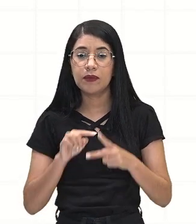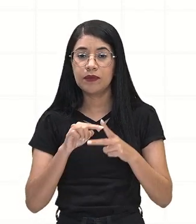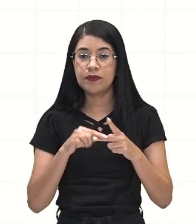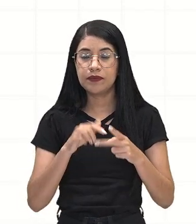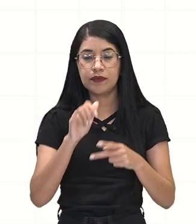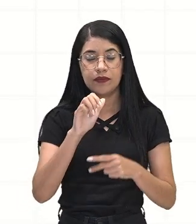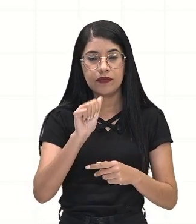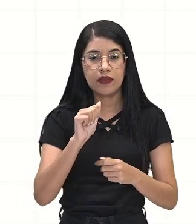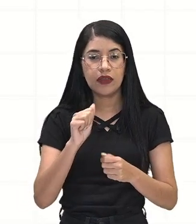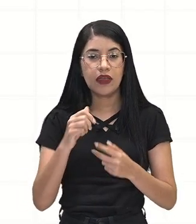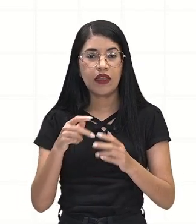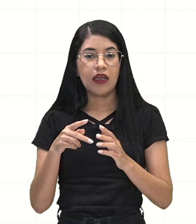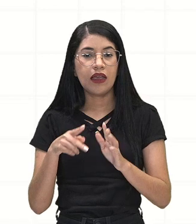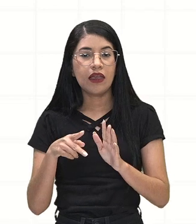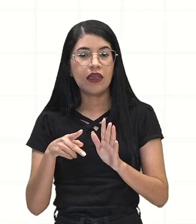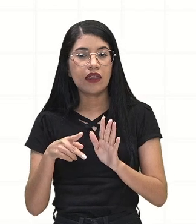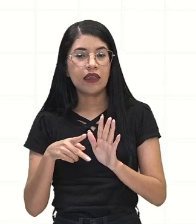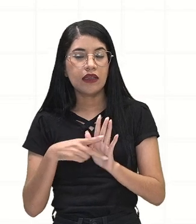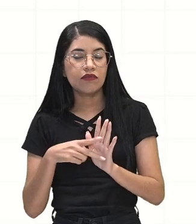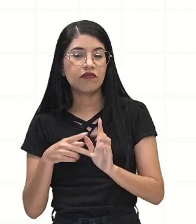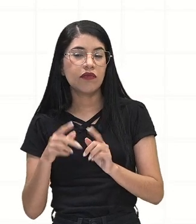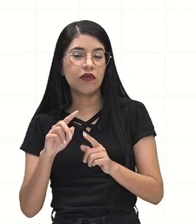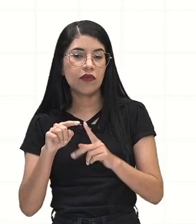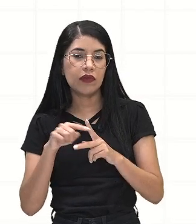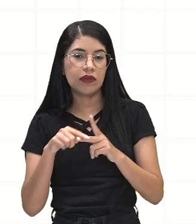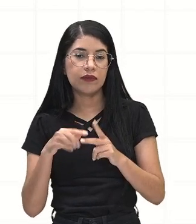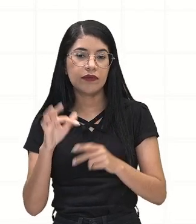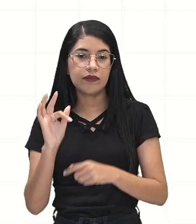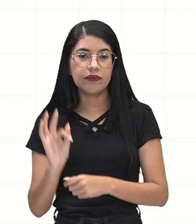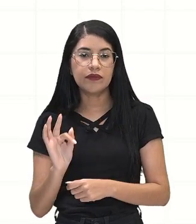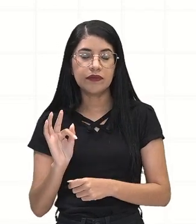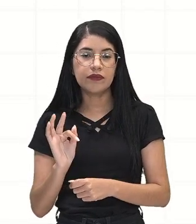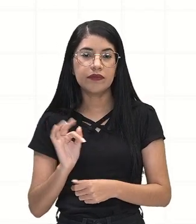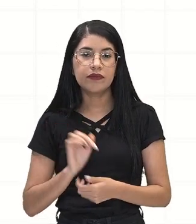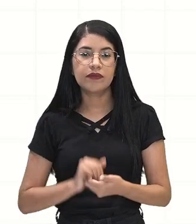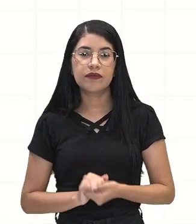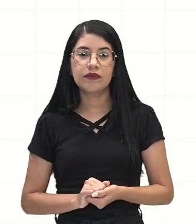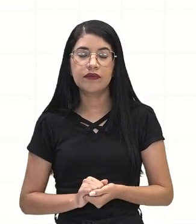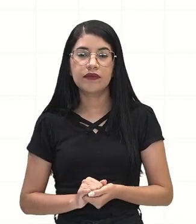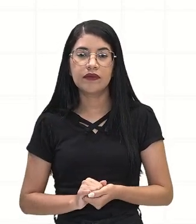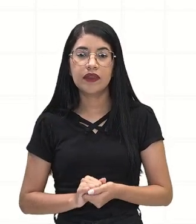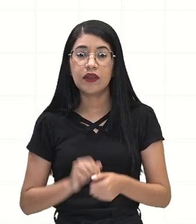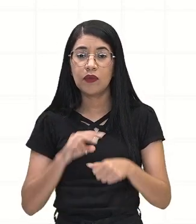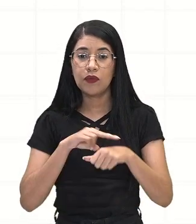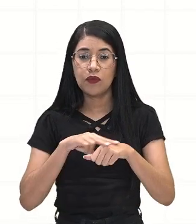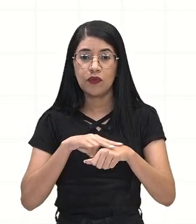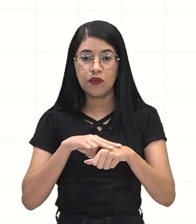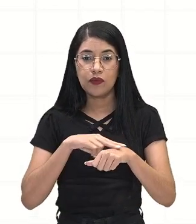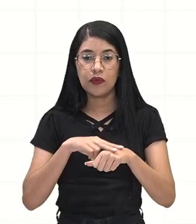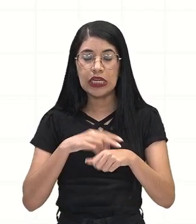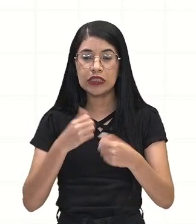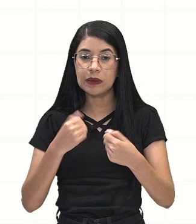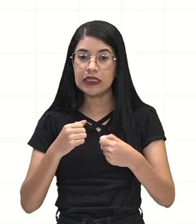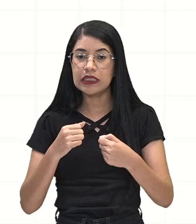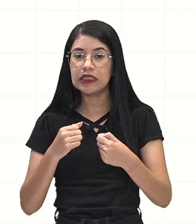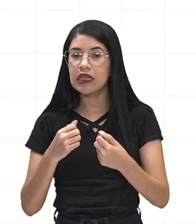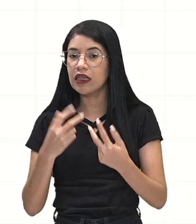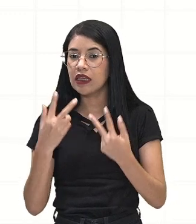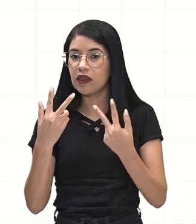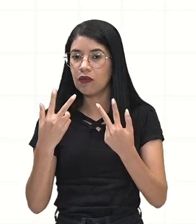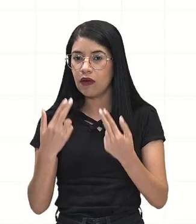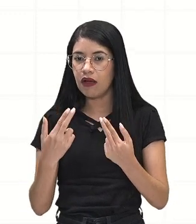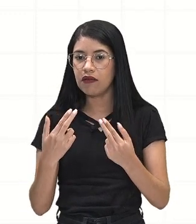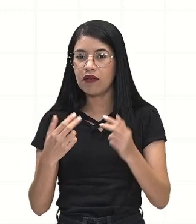ser igual ao ângulo F, beleza? Então, o verdinho vai ter que ser igual ao